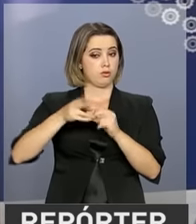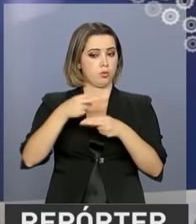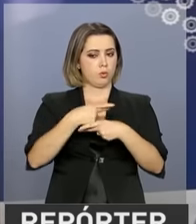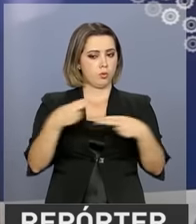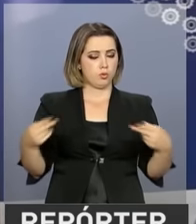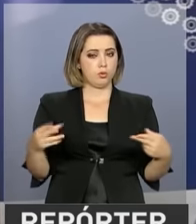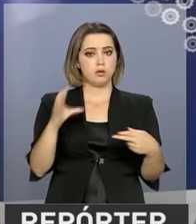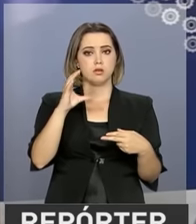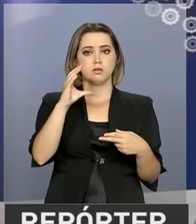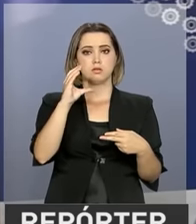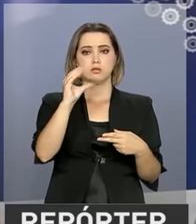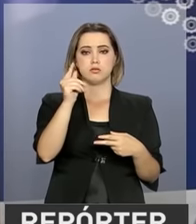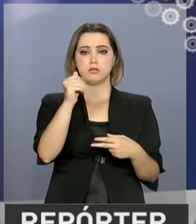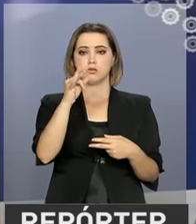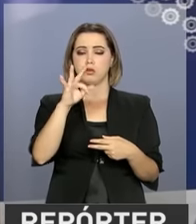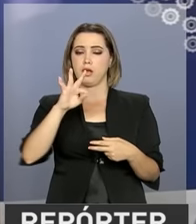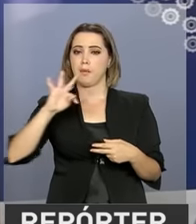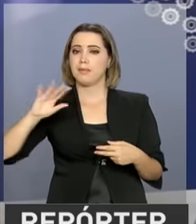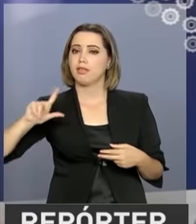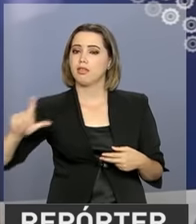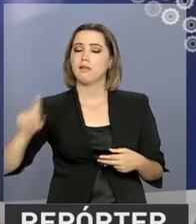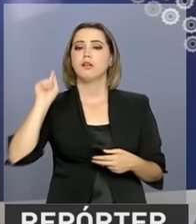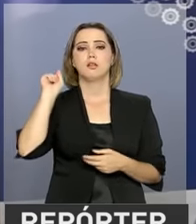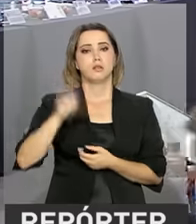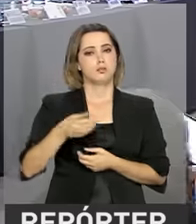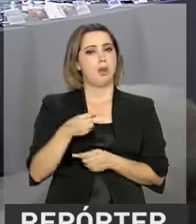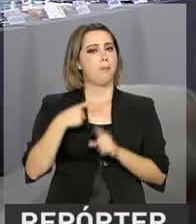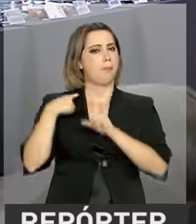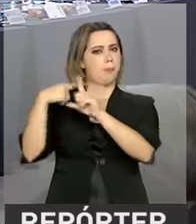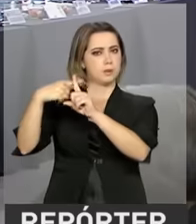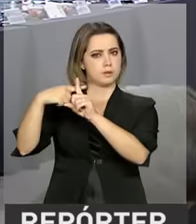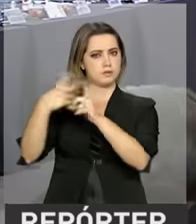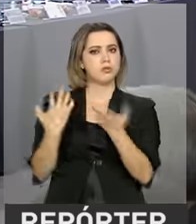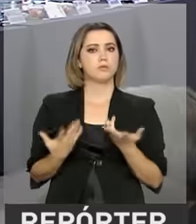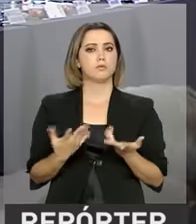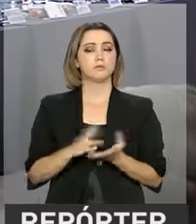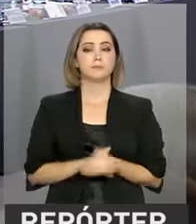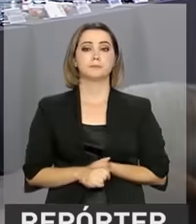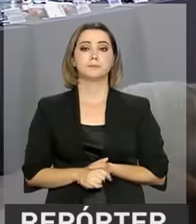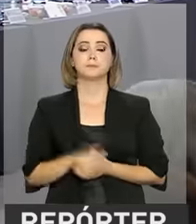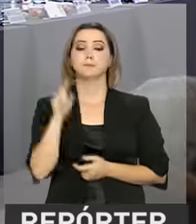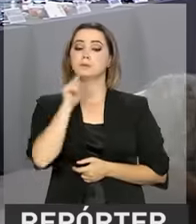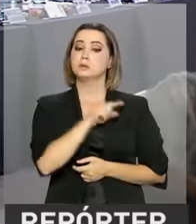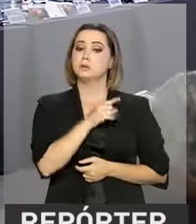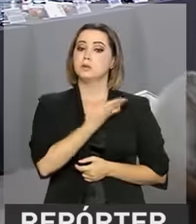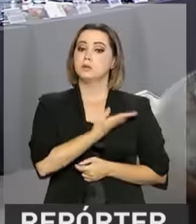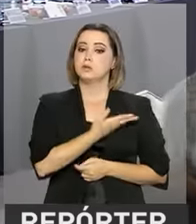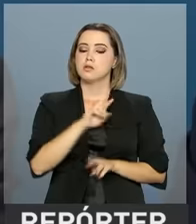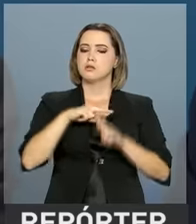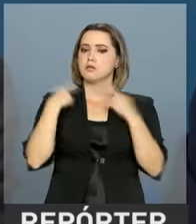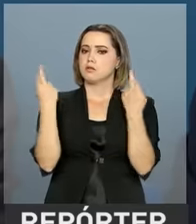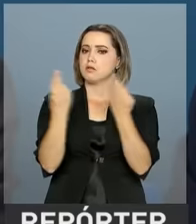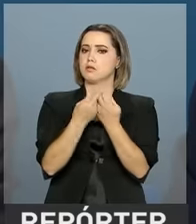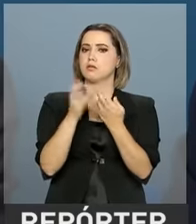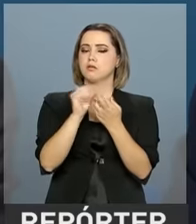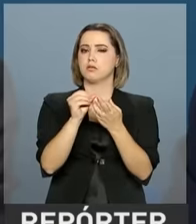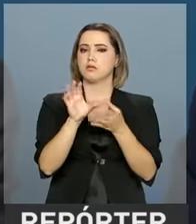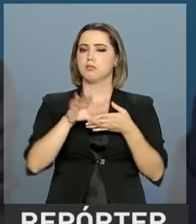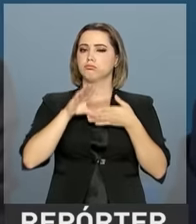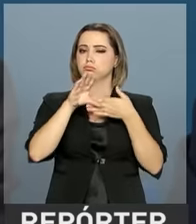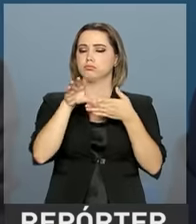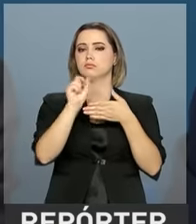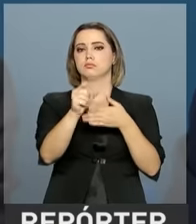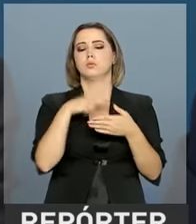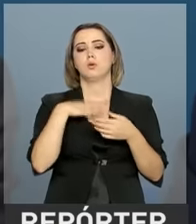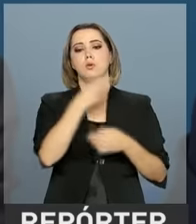capital né no último trimestre foi foi positiva durante a reunião do conselho de desenvolvimento econômico e social o ministro